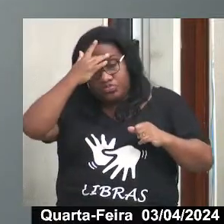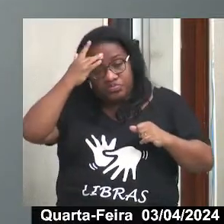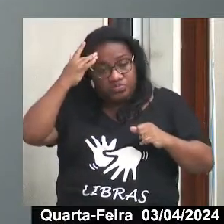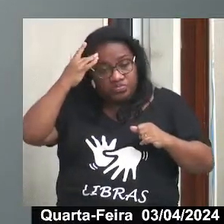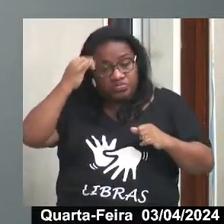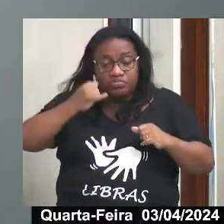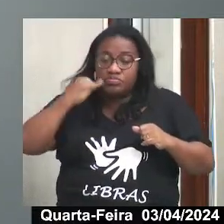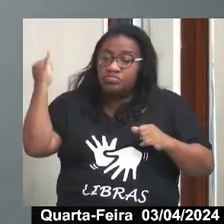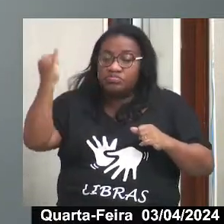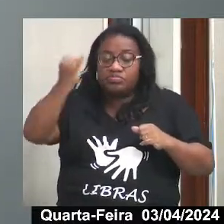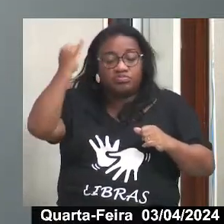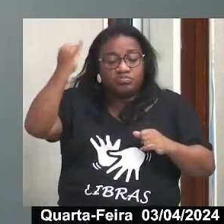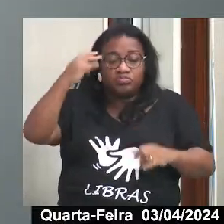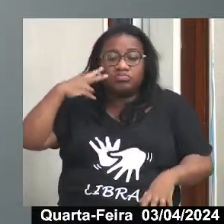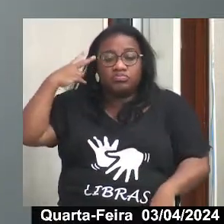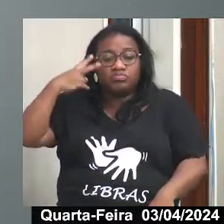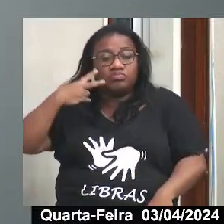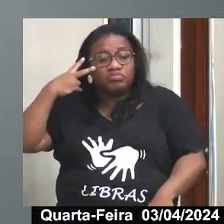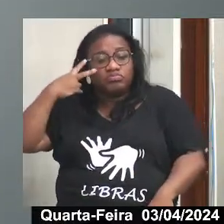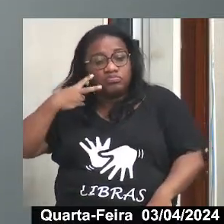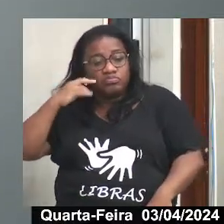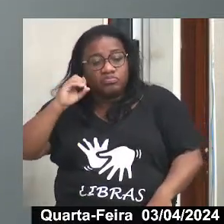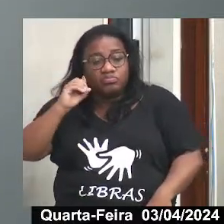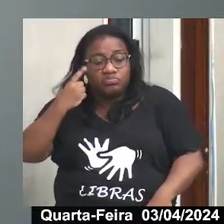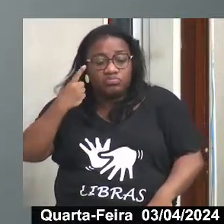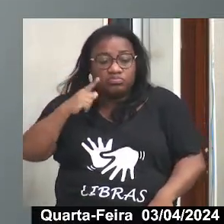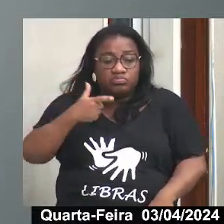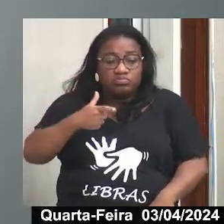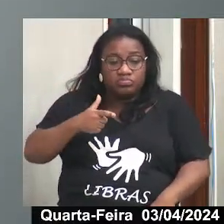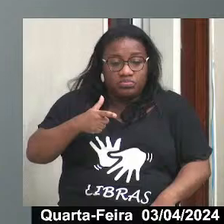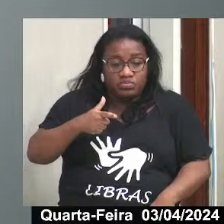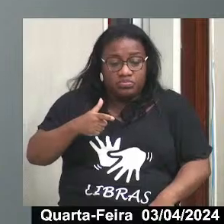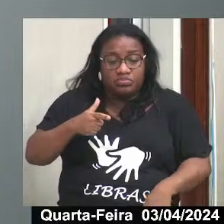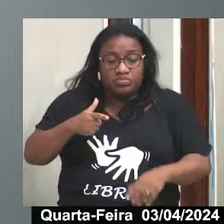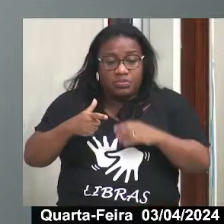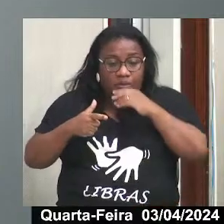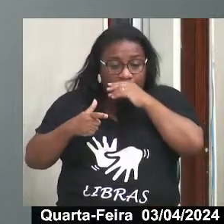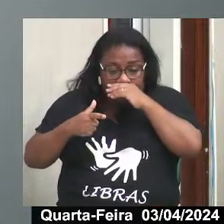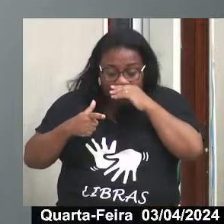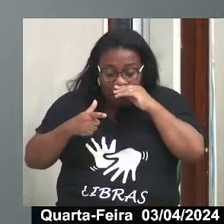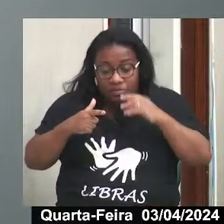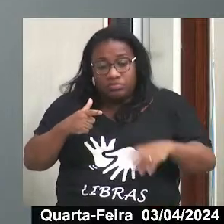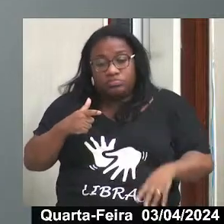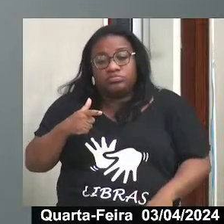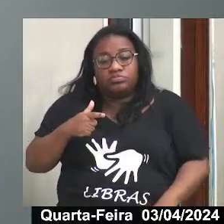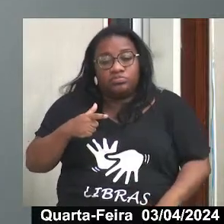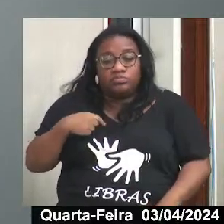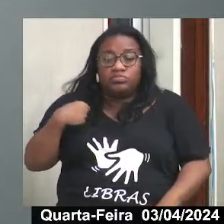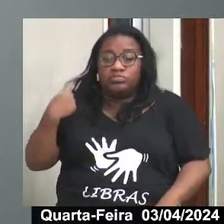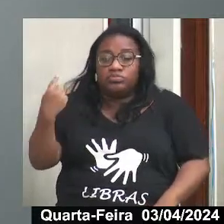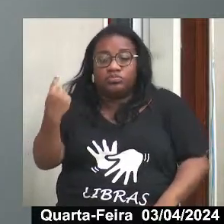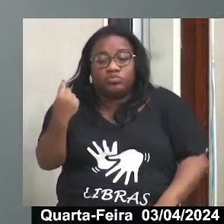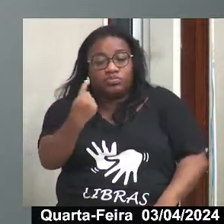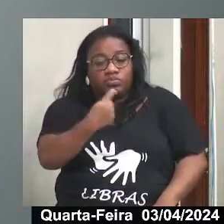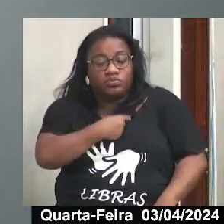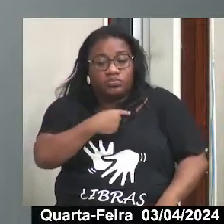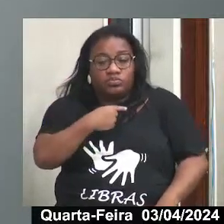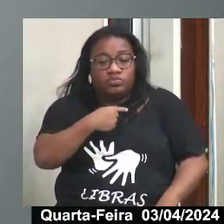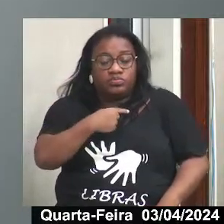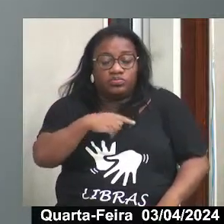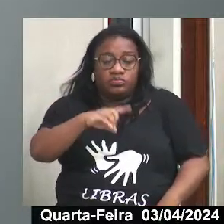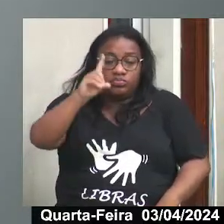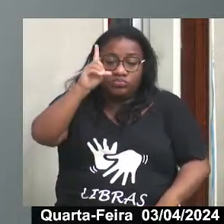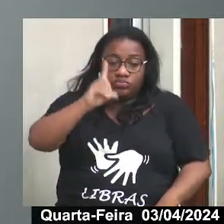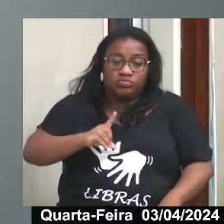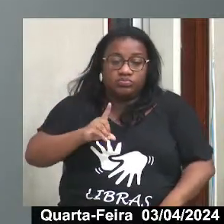cidadã, independente se é vereador ou não, que é o direito da ampla defesa. Nós não estamos num estado